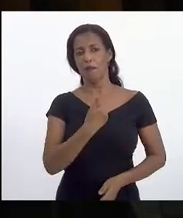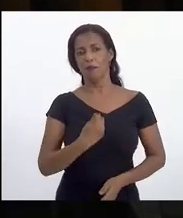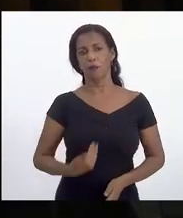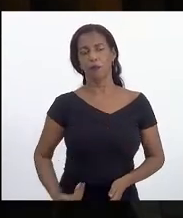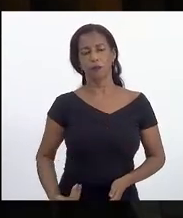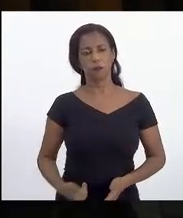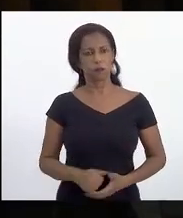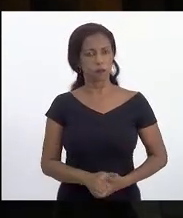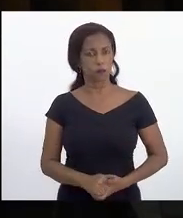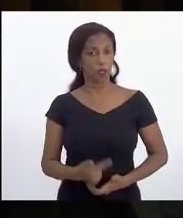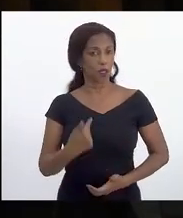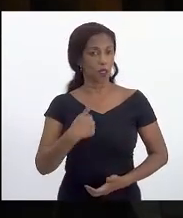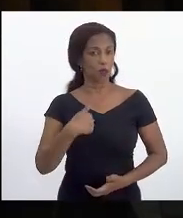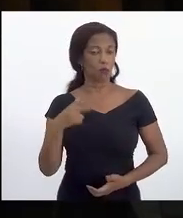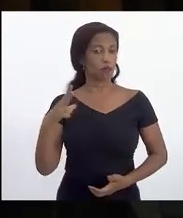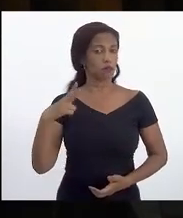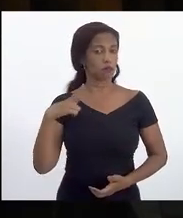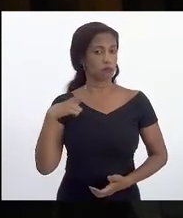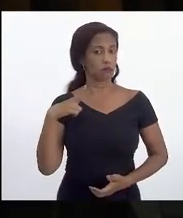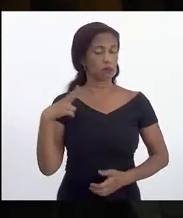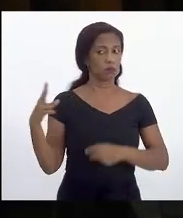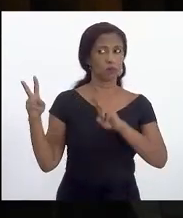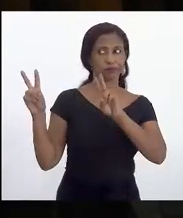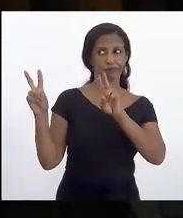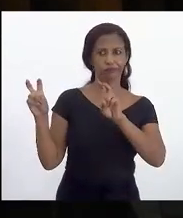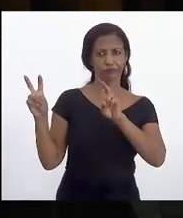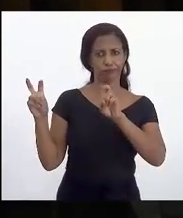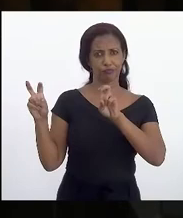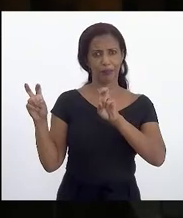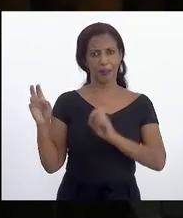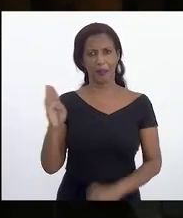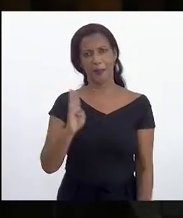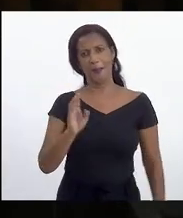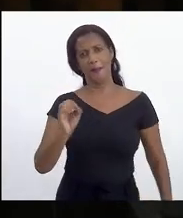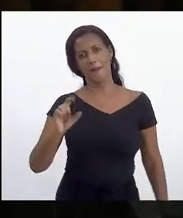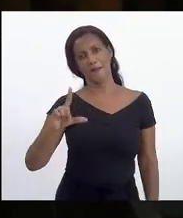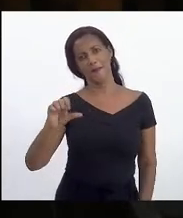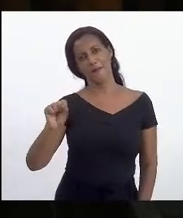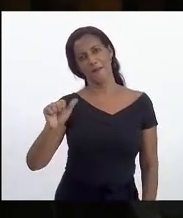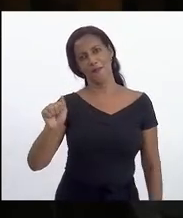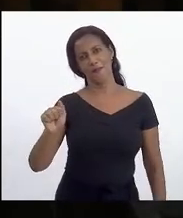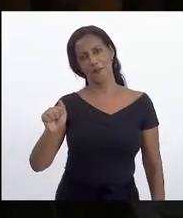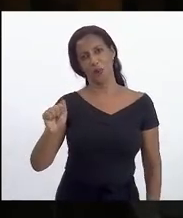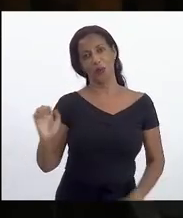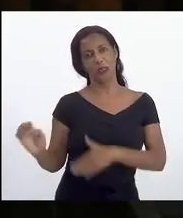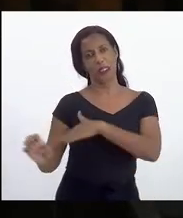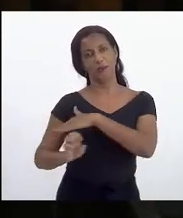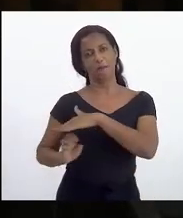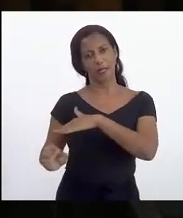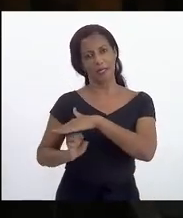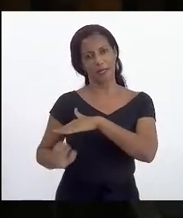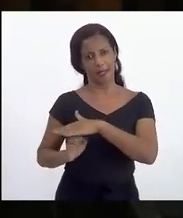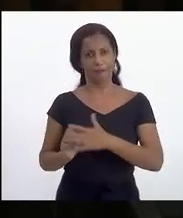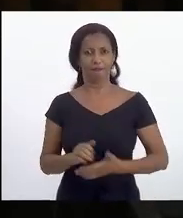o que eu particularmente em título bolsa empresário